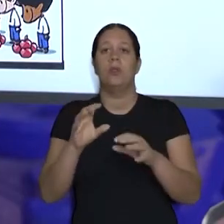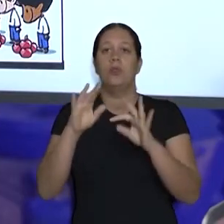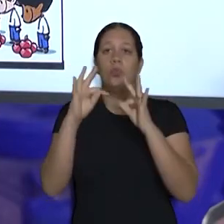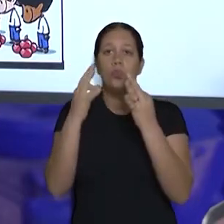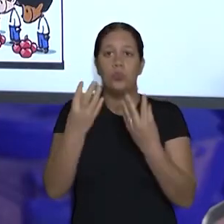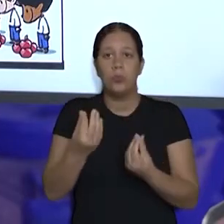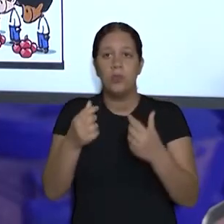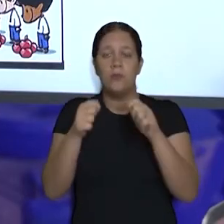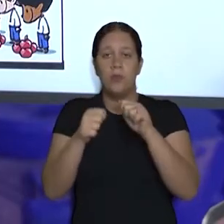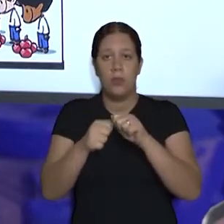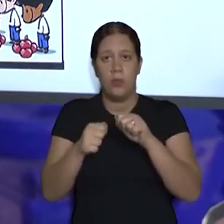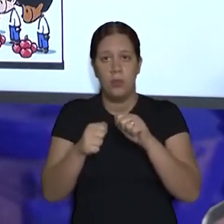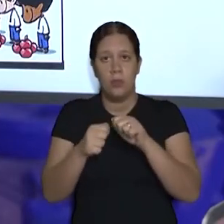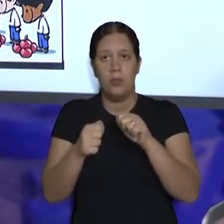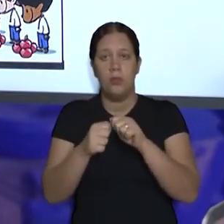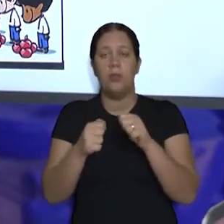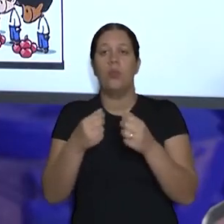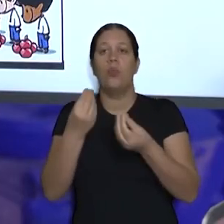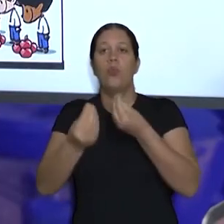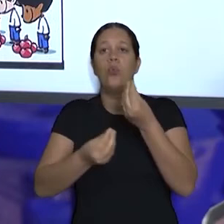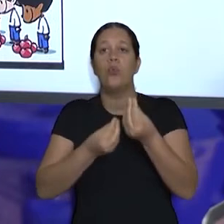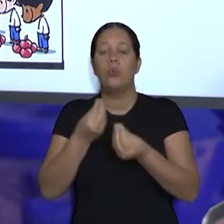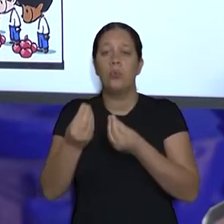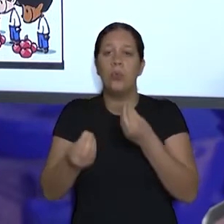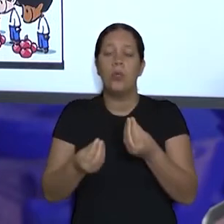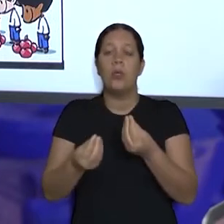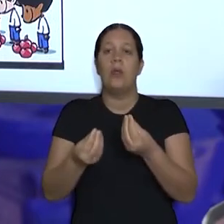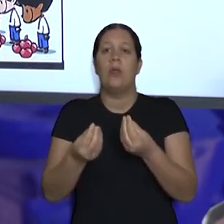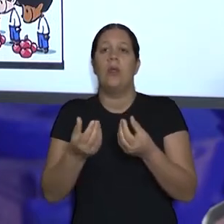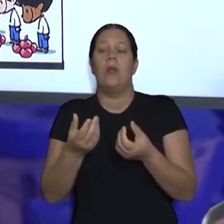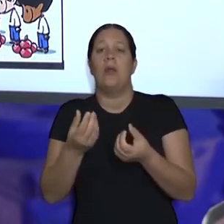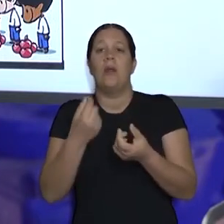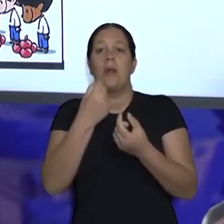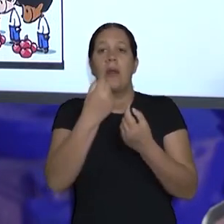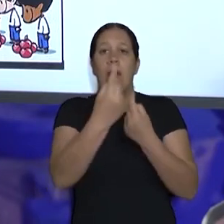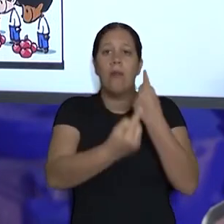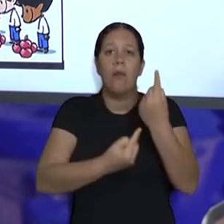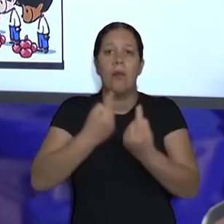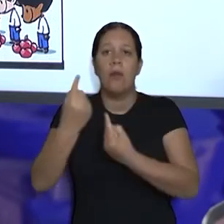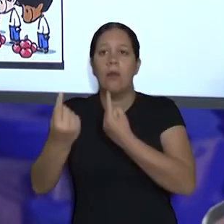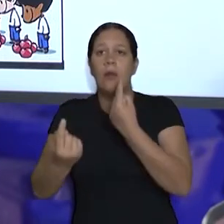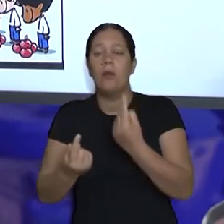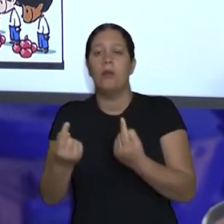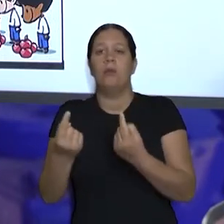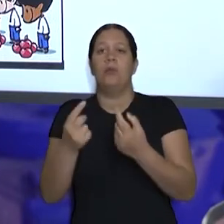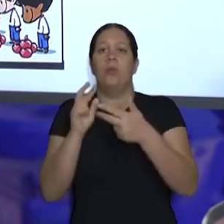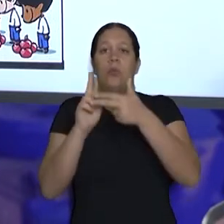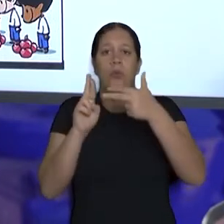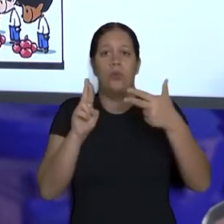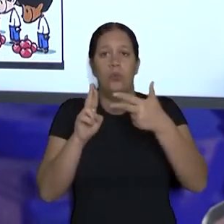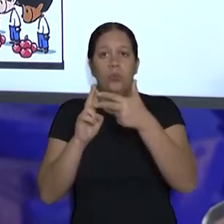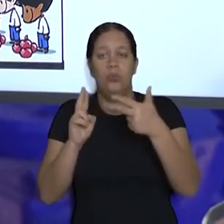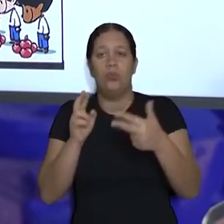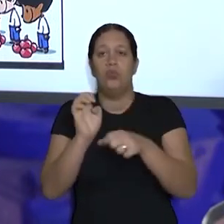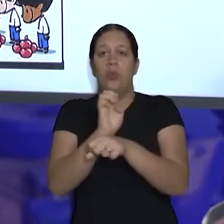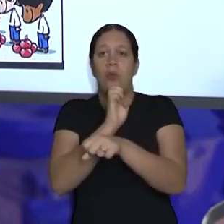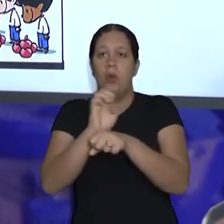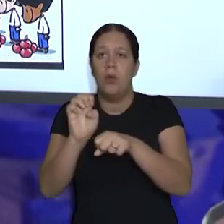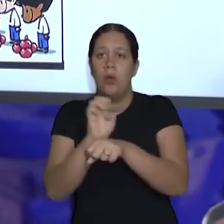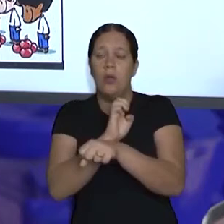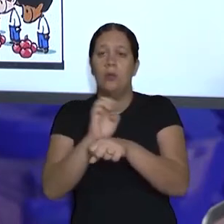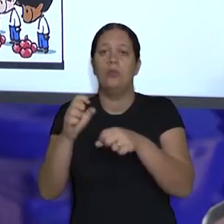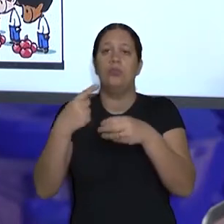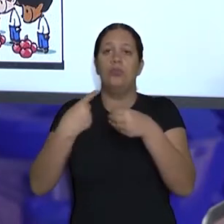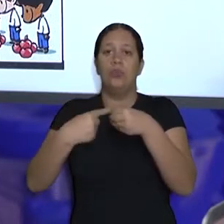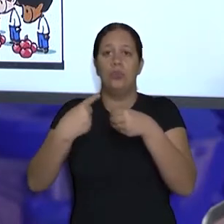que é produzido, e como que é dividida essa renda, como que ela é distribuída, né? Os recursos para os estados, para os municípios, e como que é